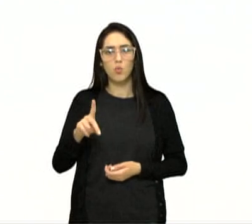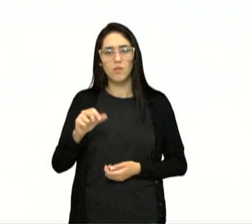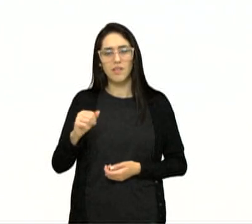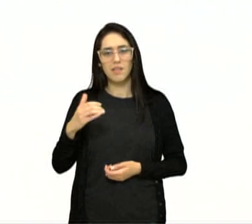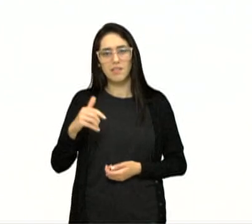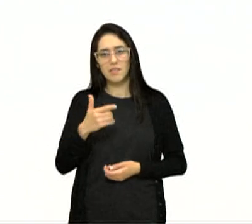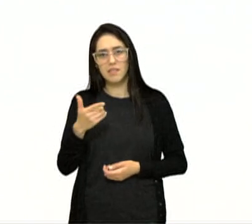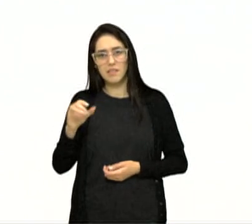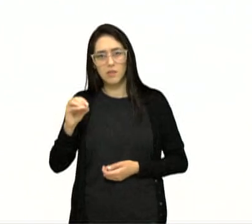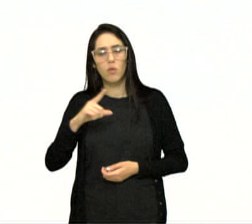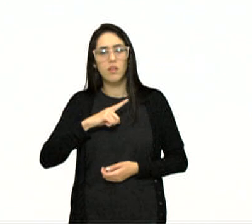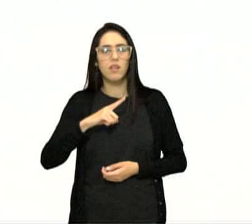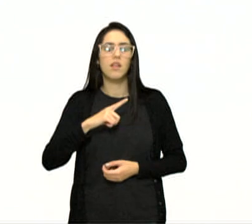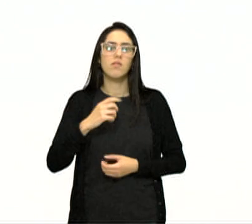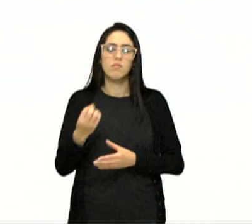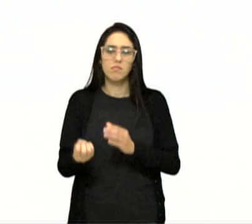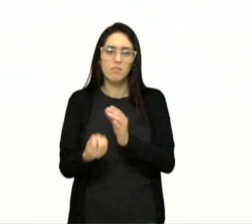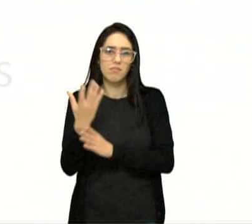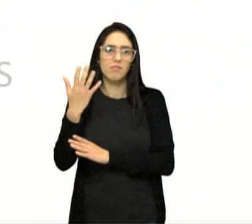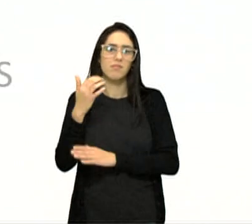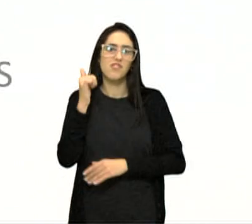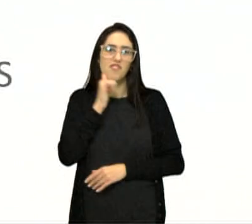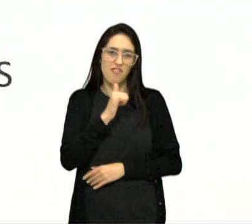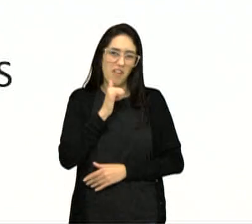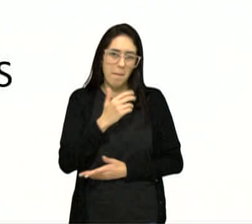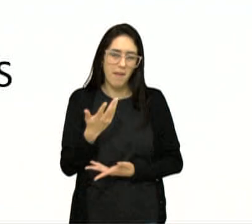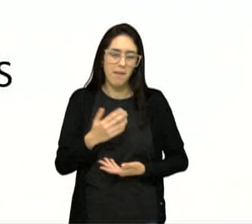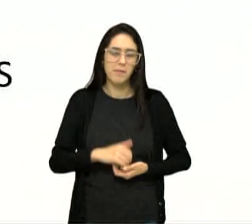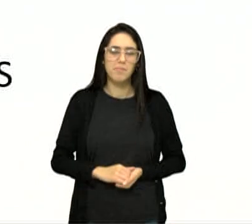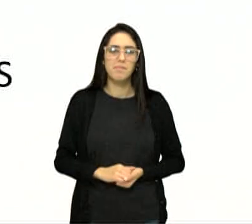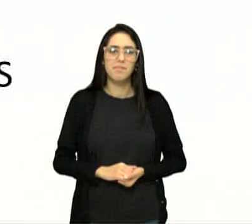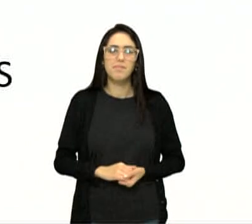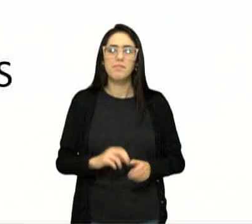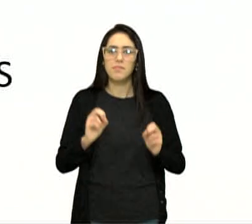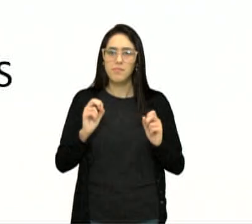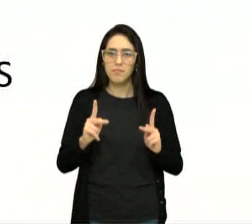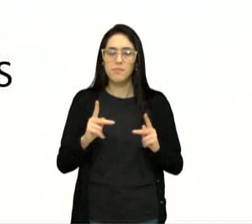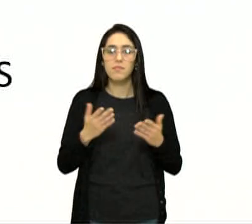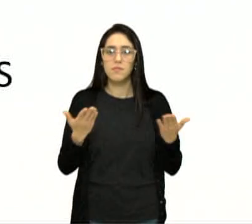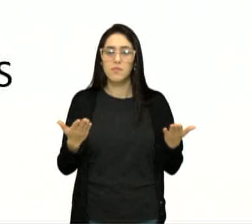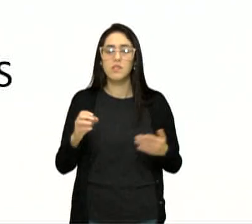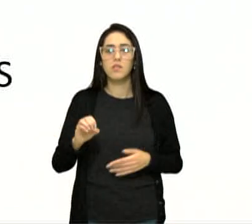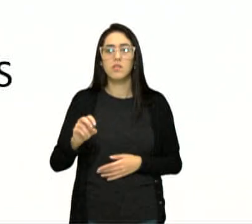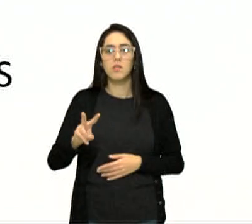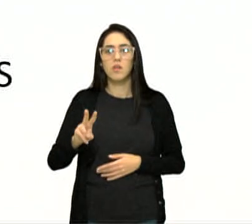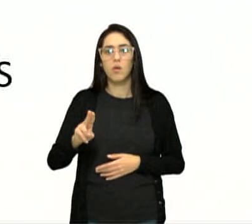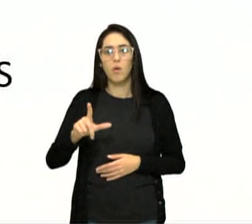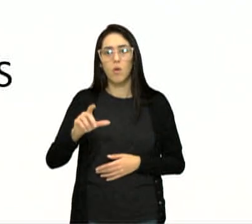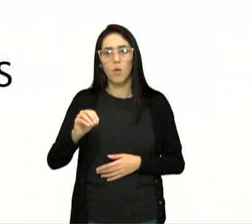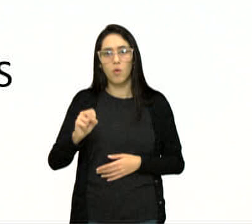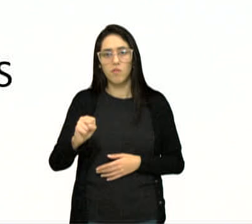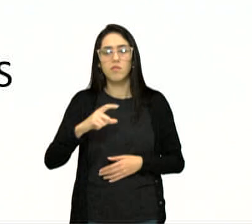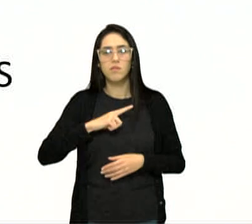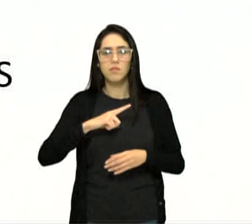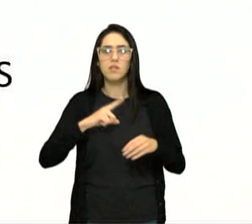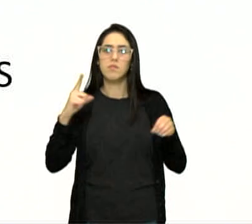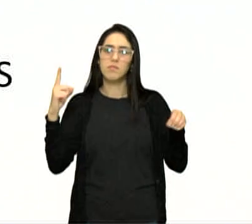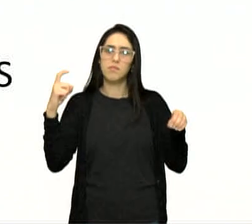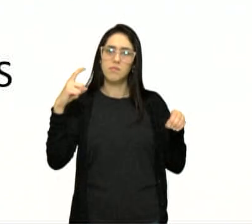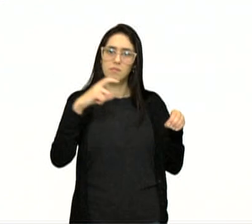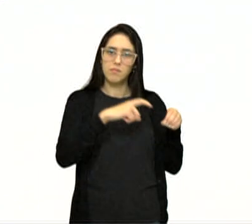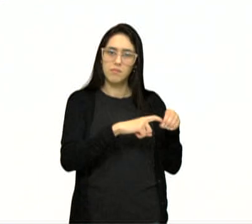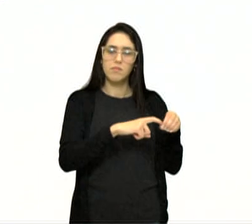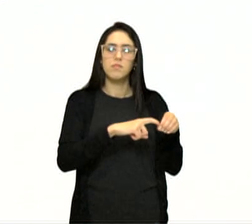e a formação daí das fêmeas, nesse caso ali. Muito bem. Então, os óvulos fecundados dão origem às rainhas e operárias e os